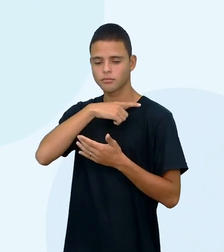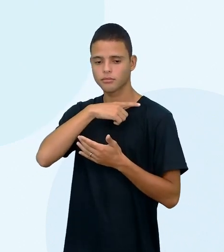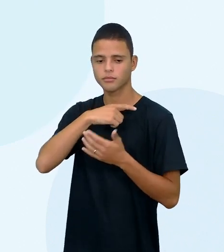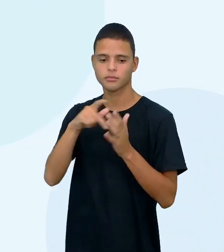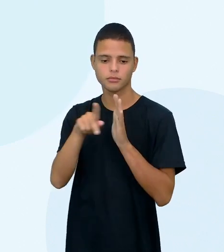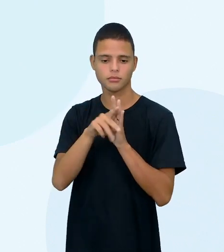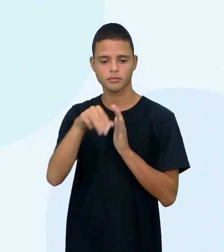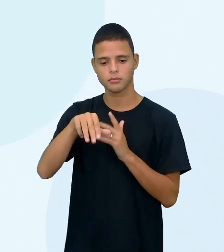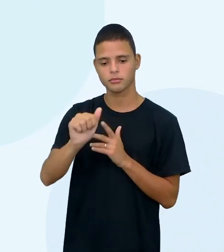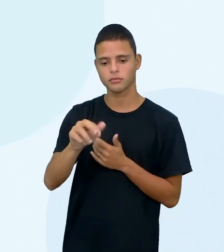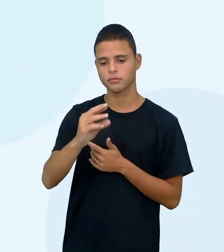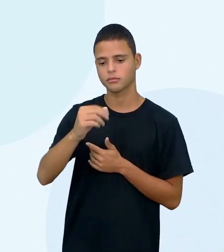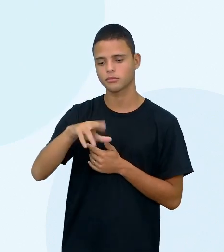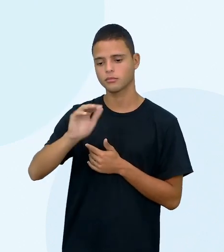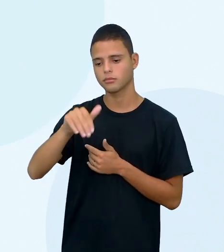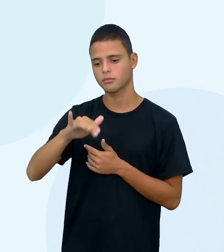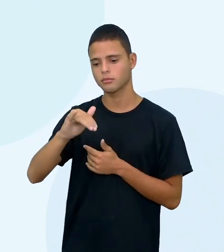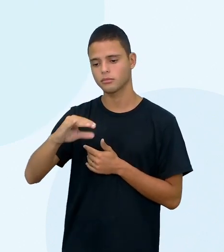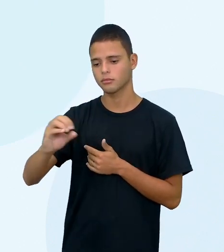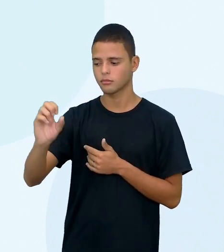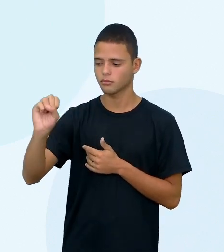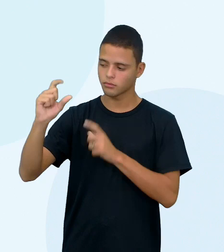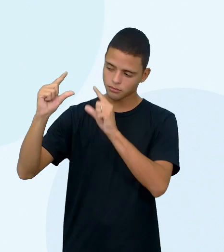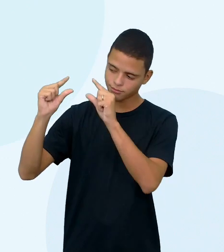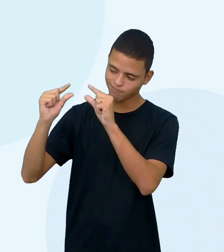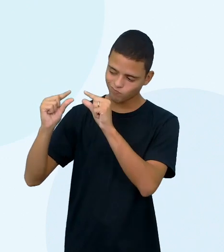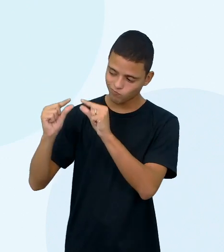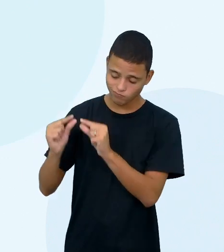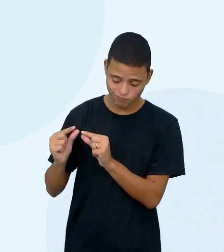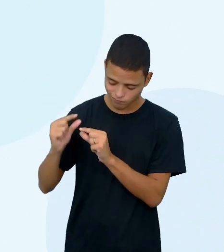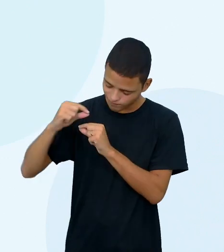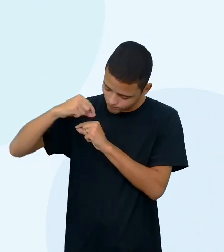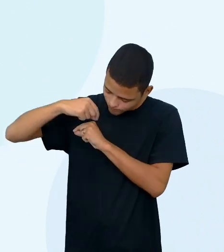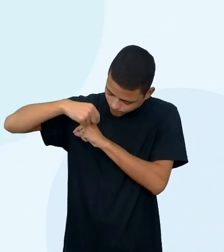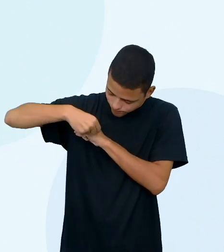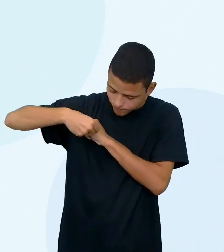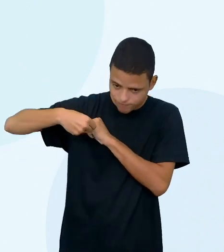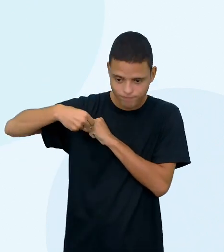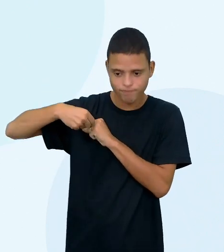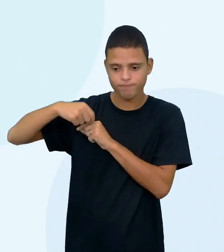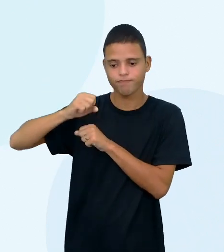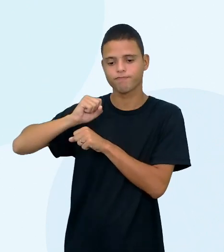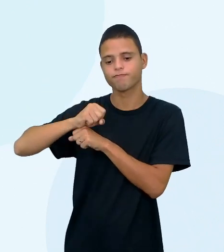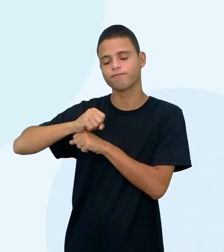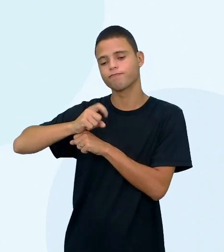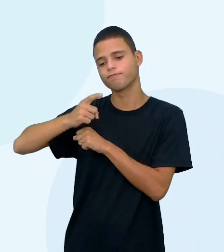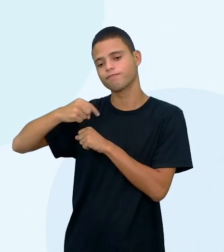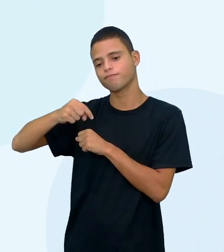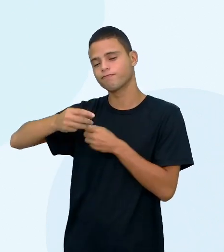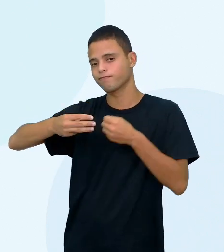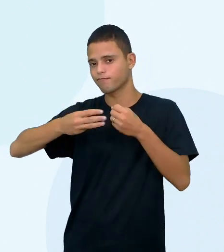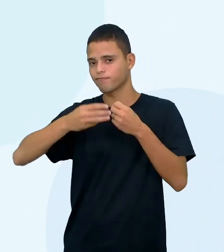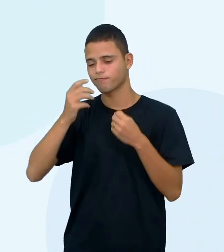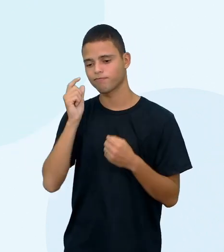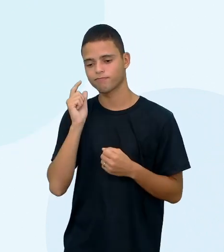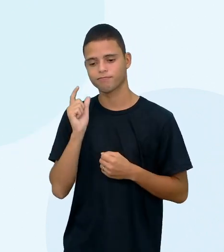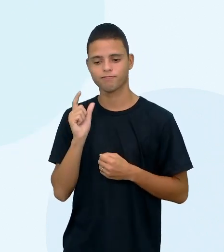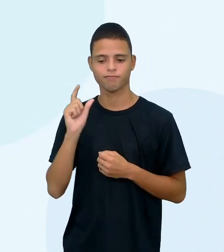essas macromoléculas aí sejam reduzidas em moléculas menores, aí sim a nossa célula